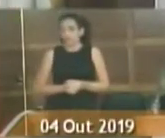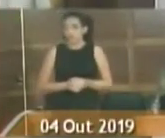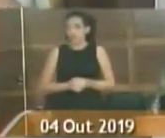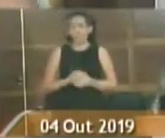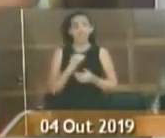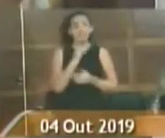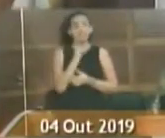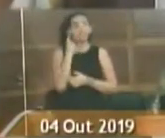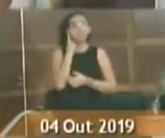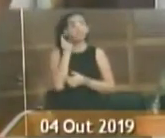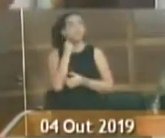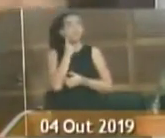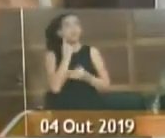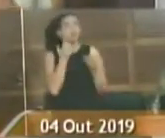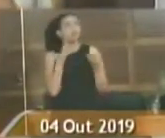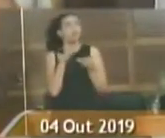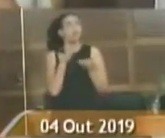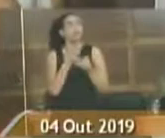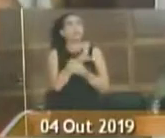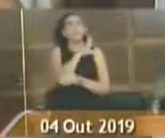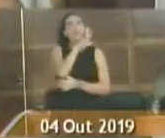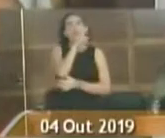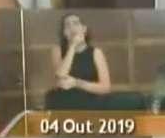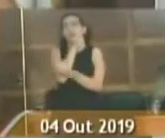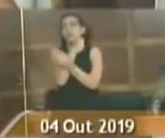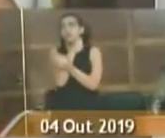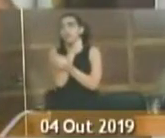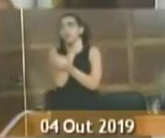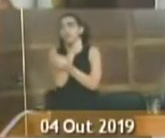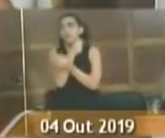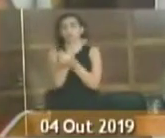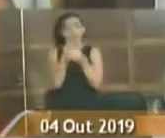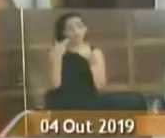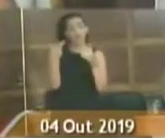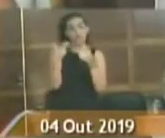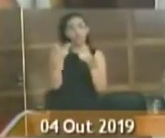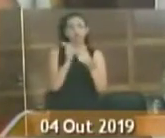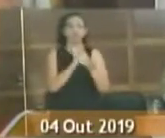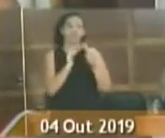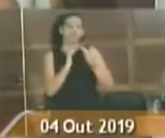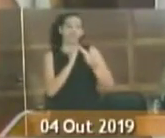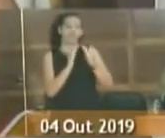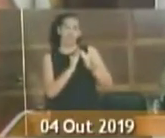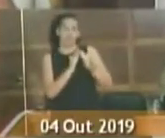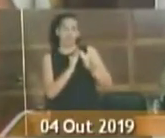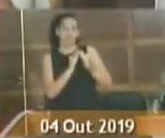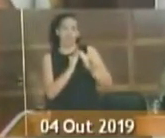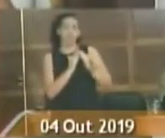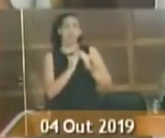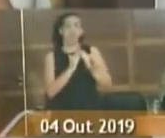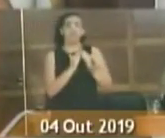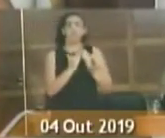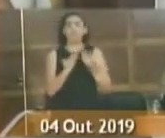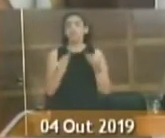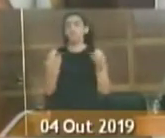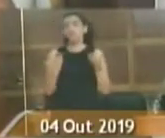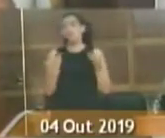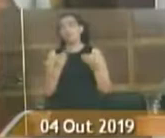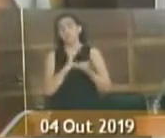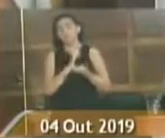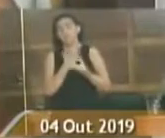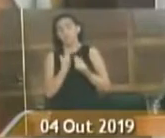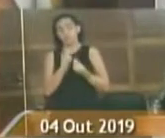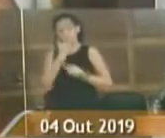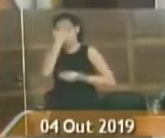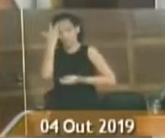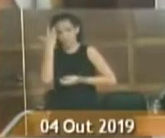Se nós pensarmos em animais de criação, a gente tem aí uma discussão muito ampla, né? Hoje em dia, muitas